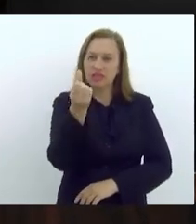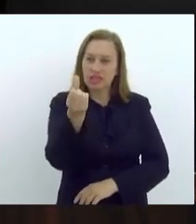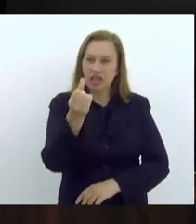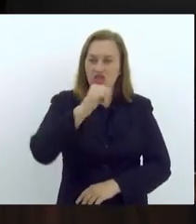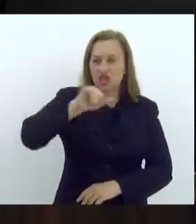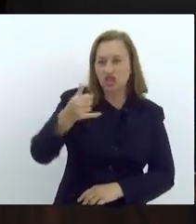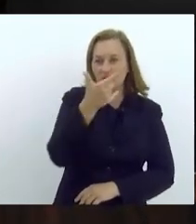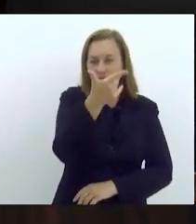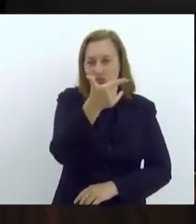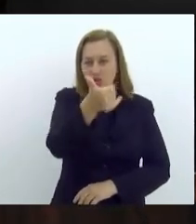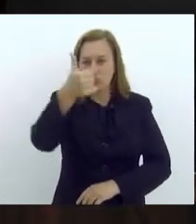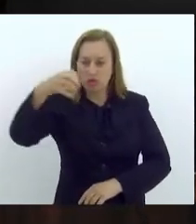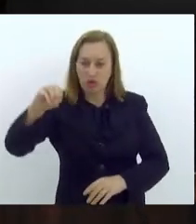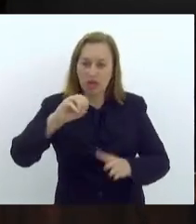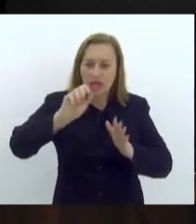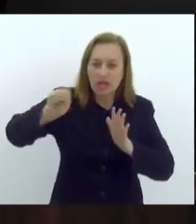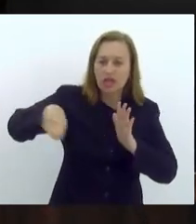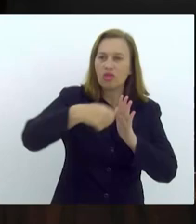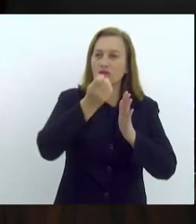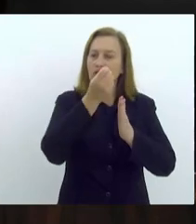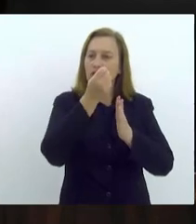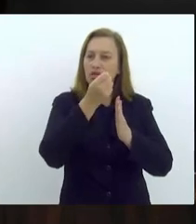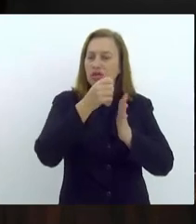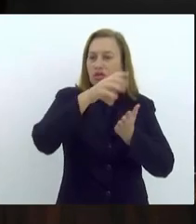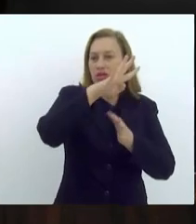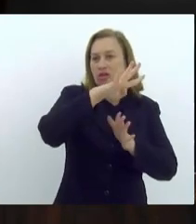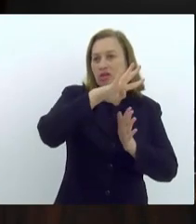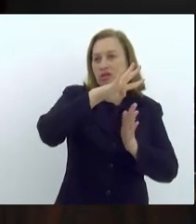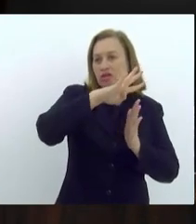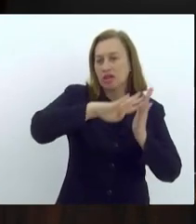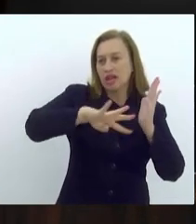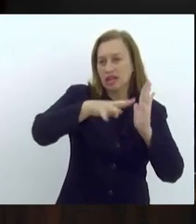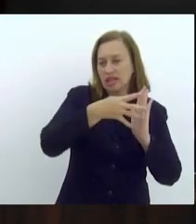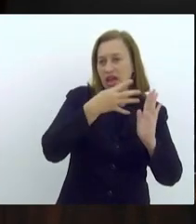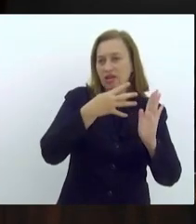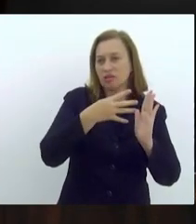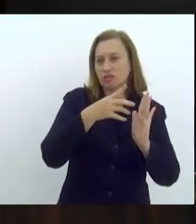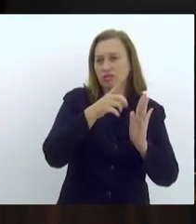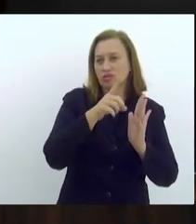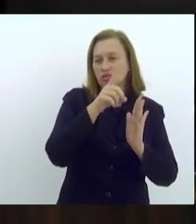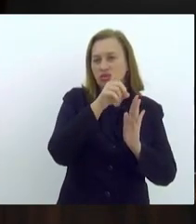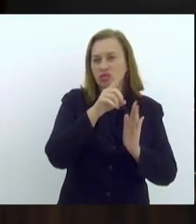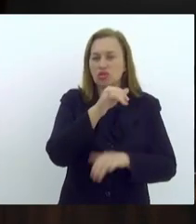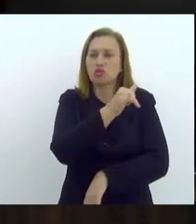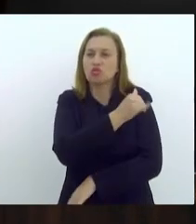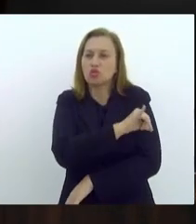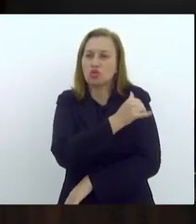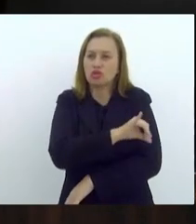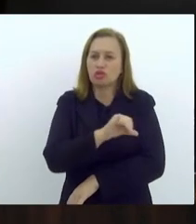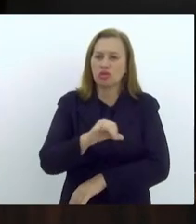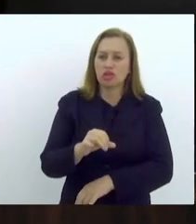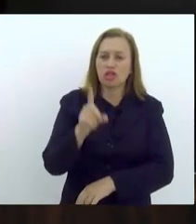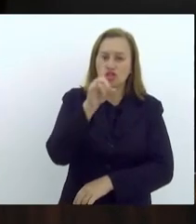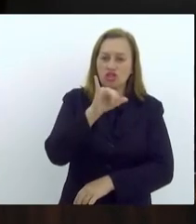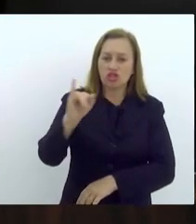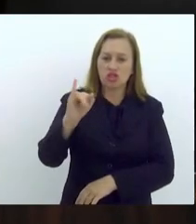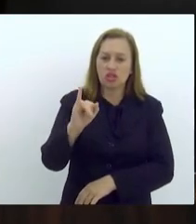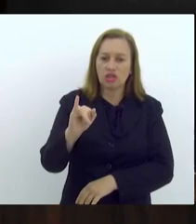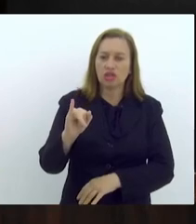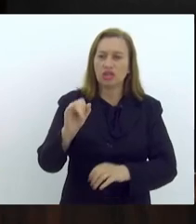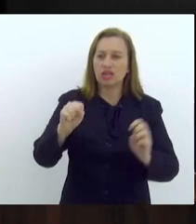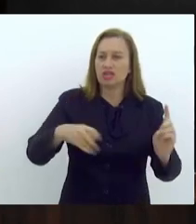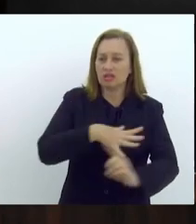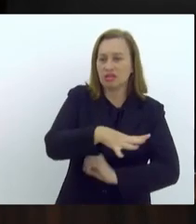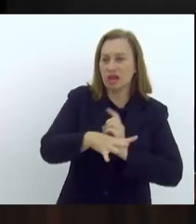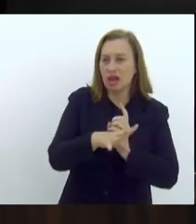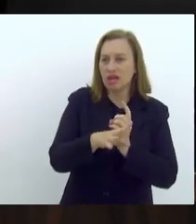incluindo no calendário oficial do Estado do Rio de janeiro Odia Estadual da Sociedade Bíblica do Brasil. Aparecida